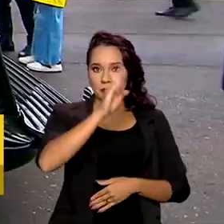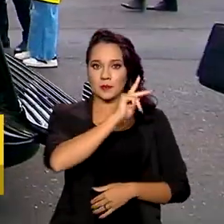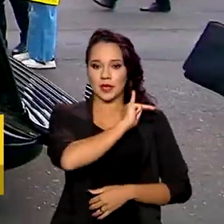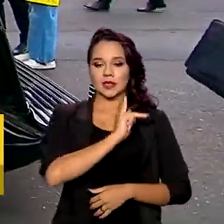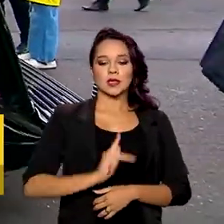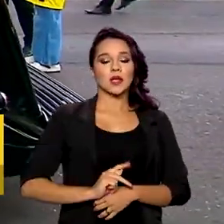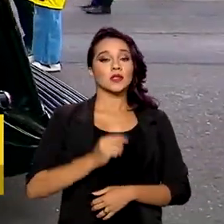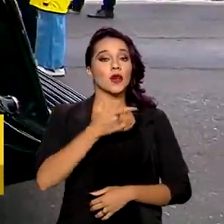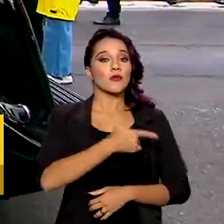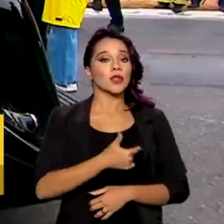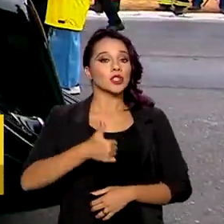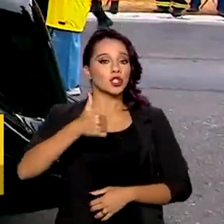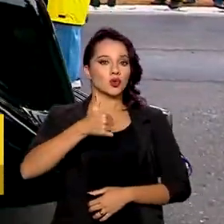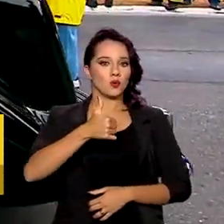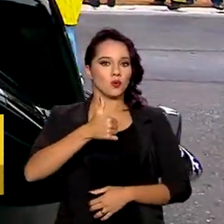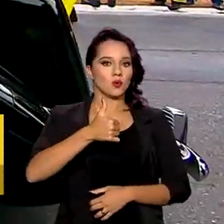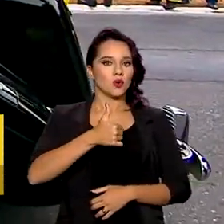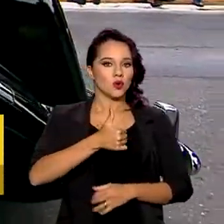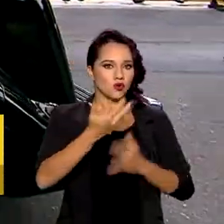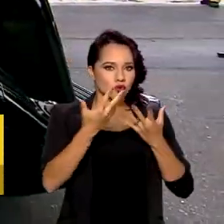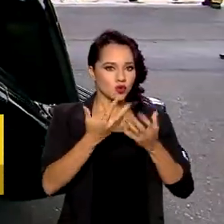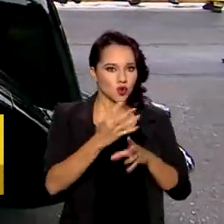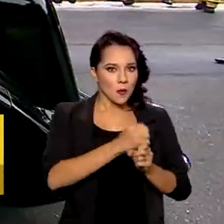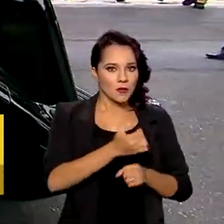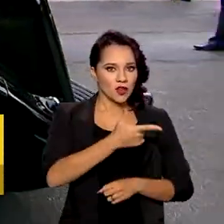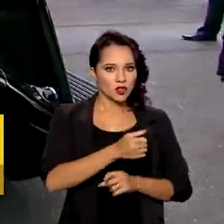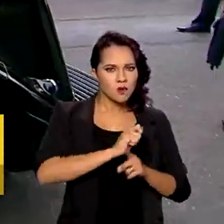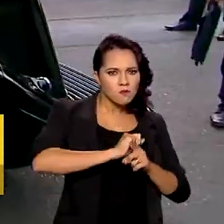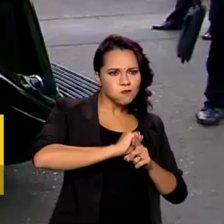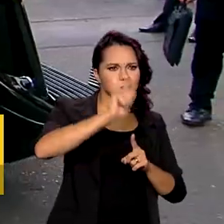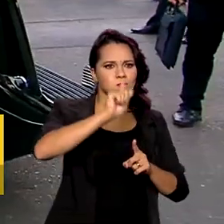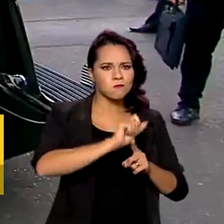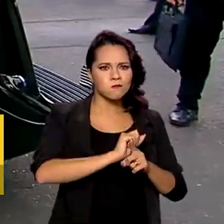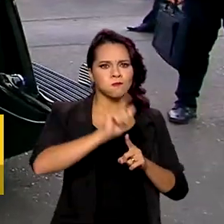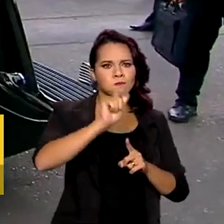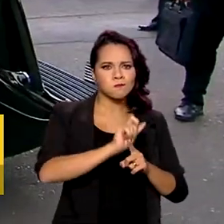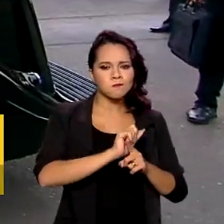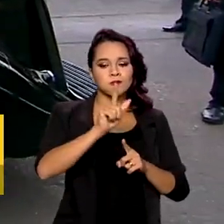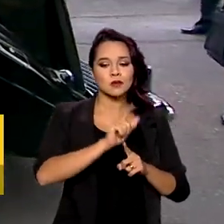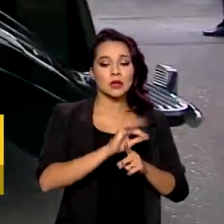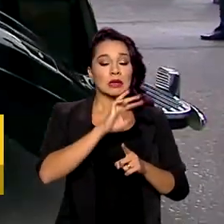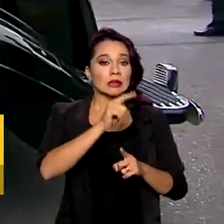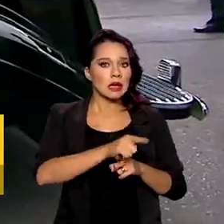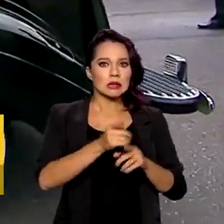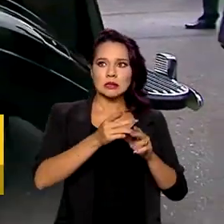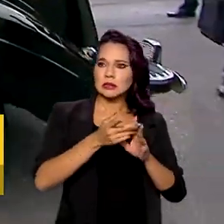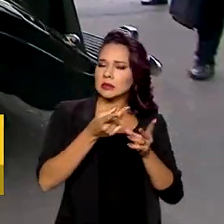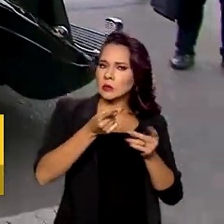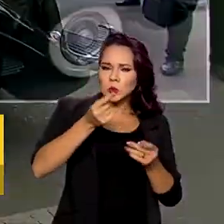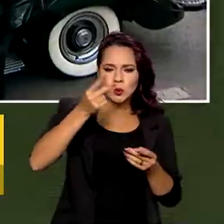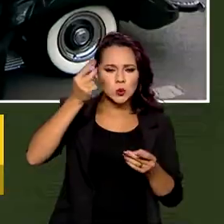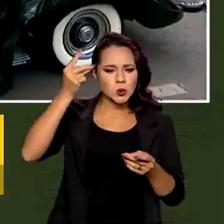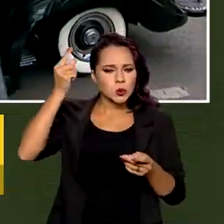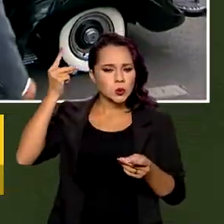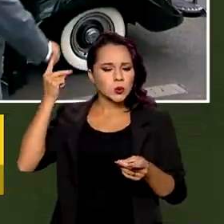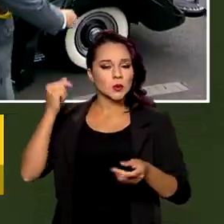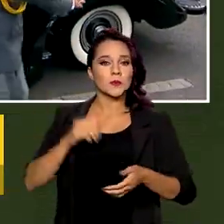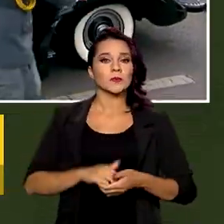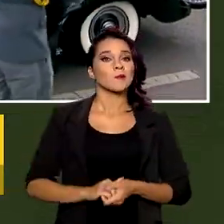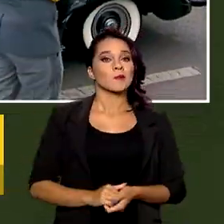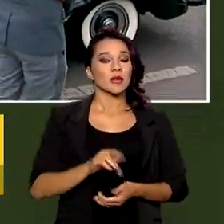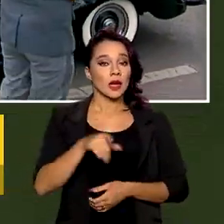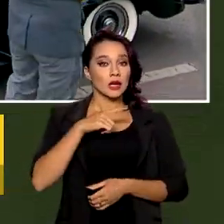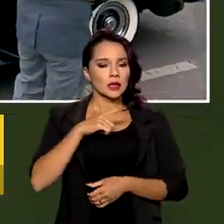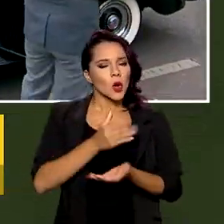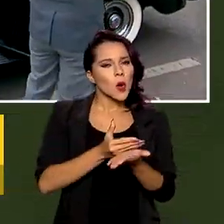presidente, são 21 tiros, né, realizados aí pela nossa bateria Caiana, que é uma bateria histórica, né? Essa bateria aí, ela